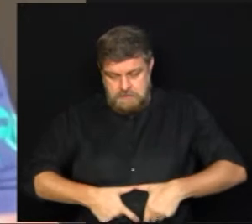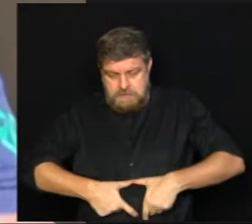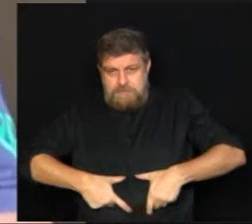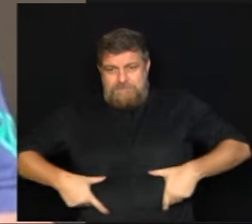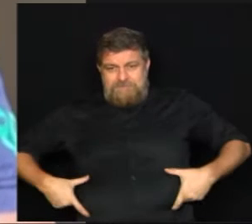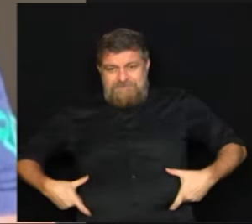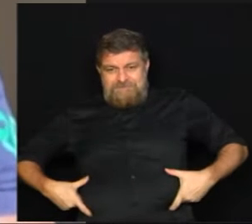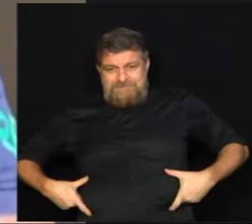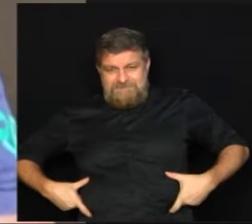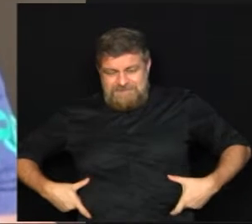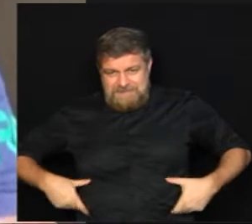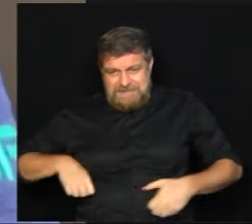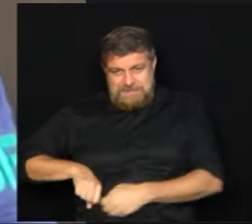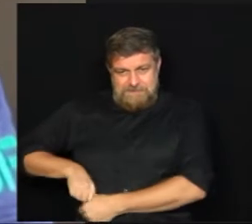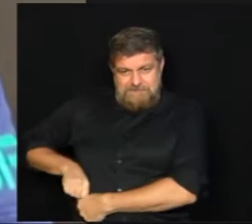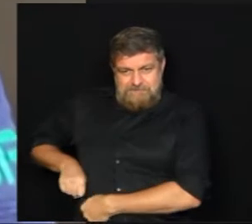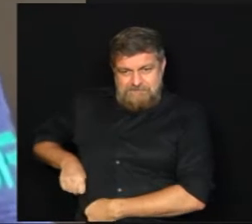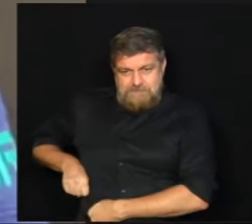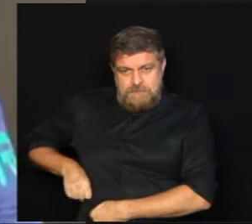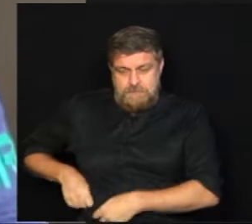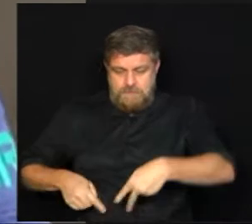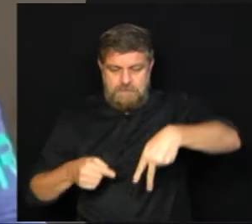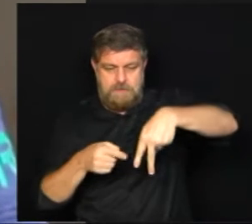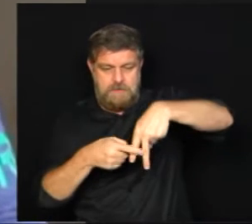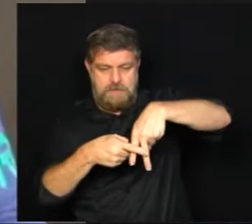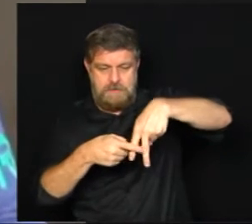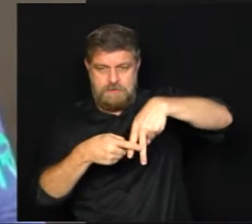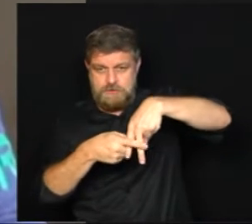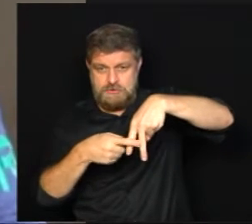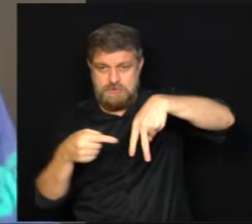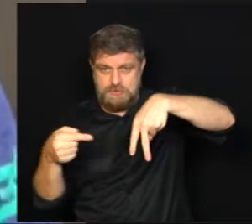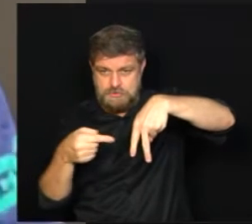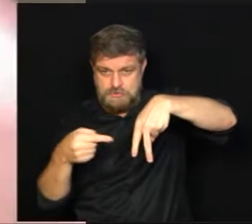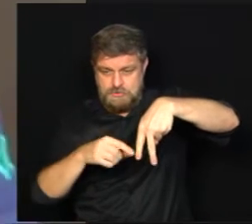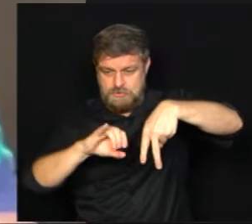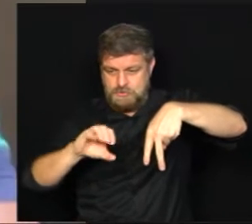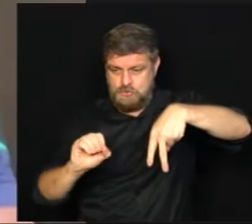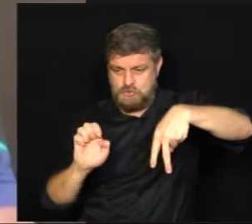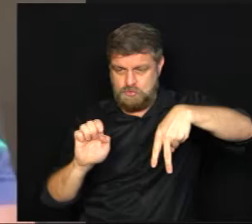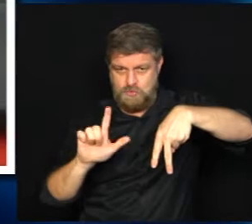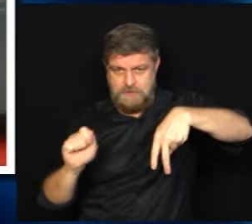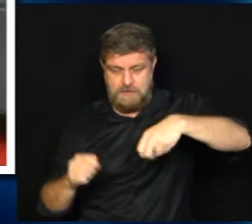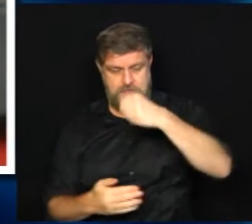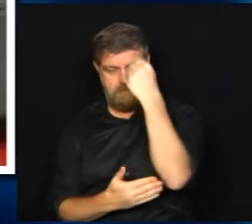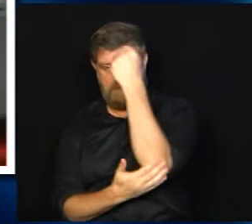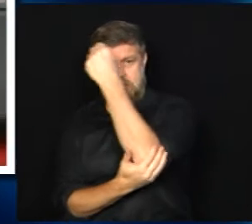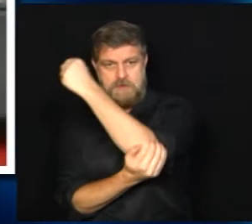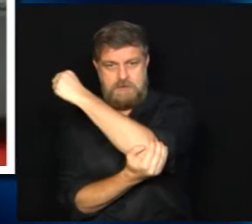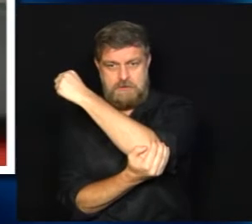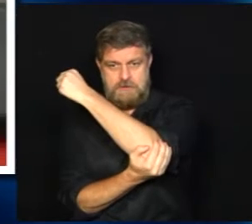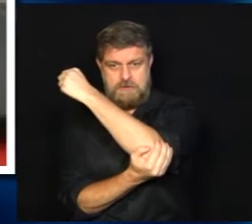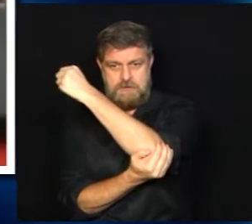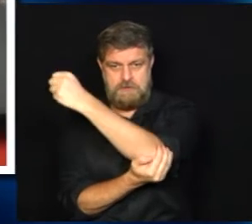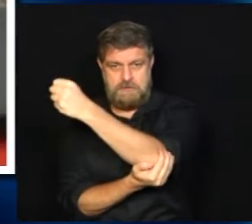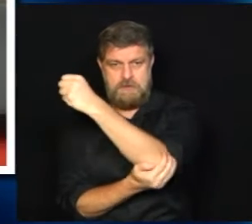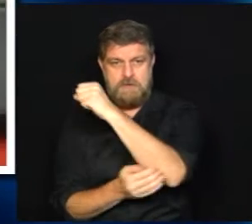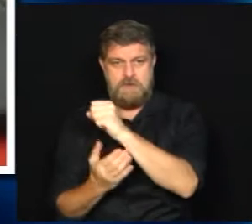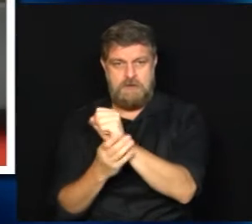usa na cintura mesmo, joelheira ou faixa de joelho que você põe no joelho e munhequeira que você coloca nos